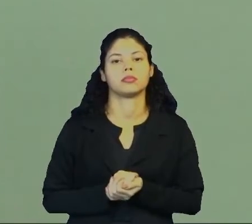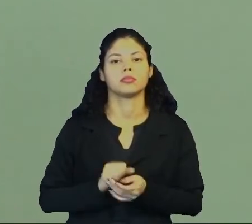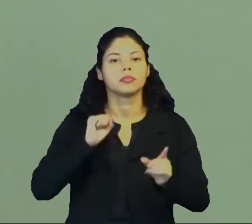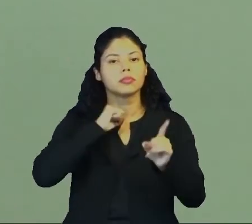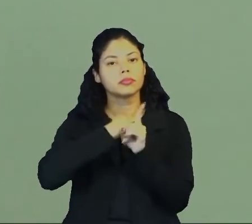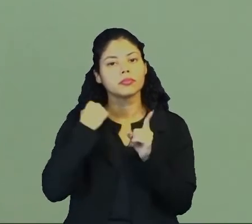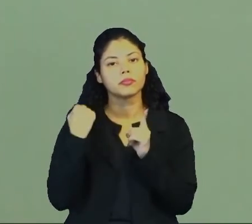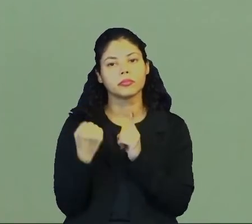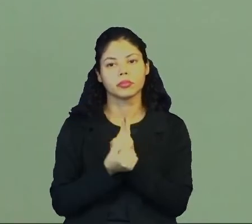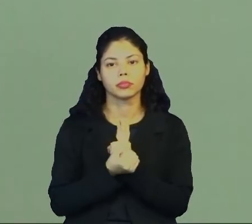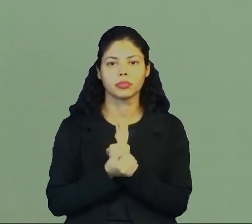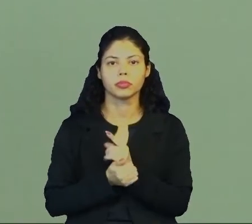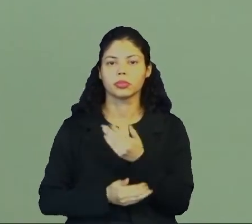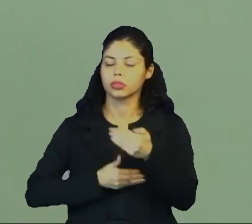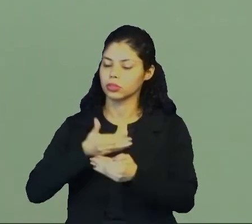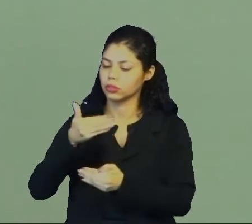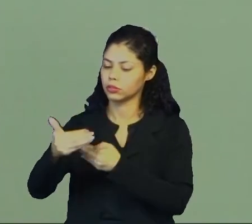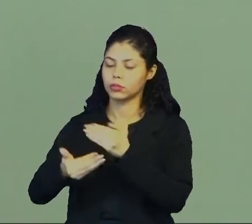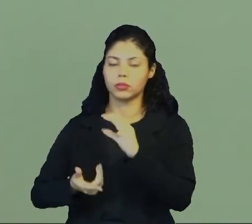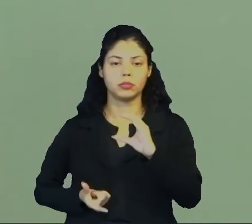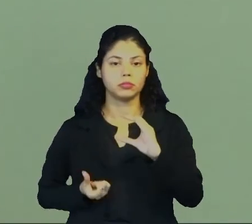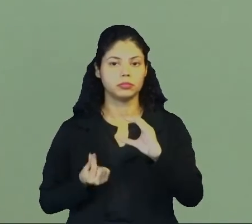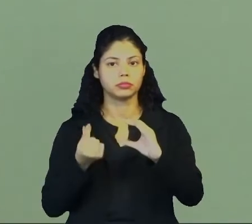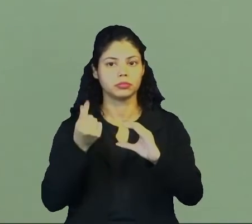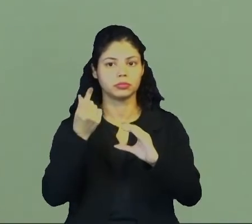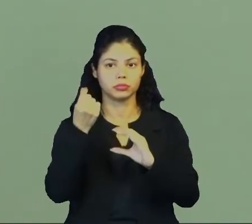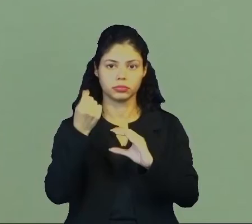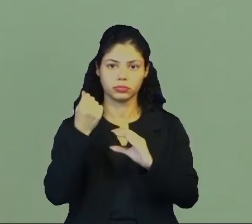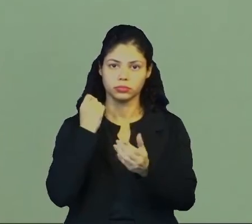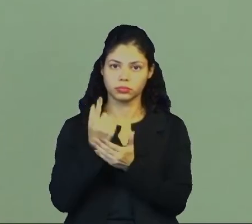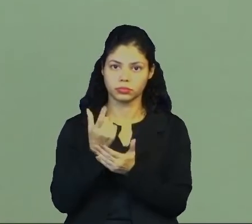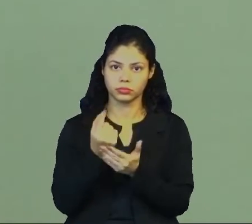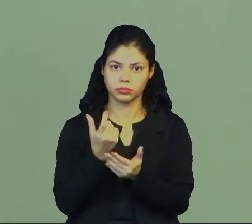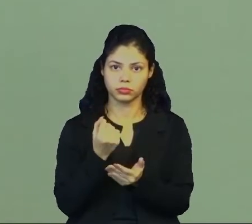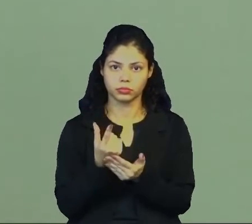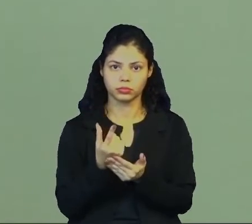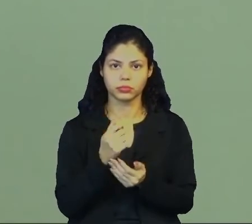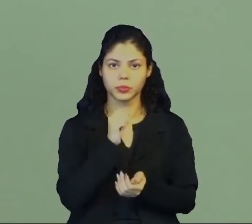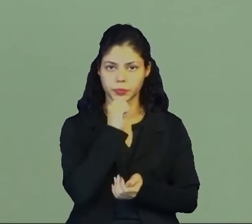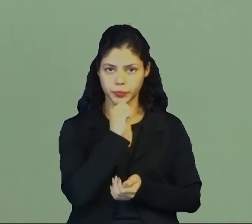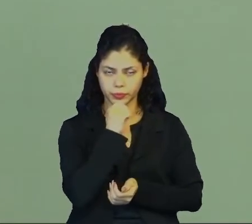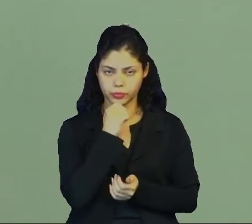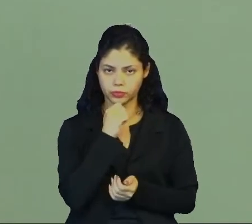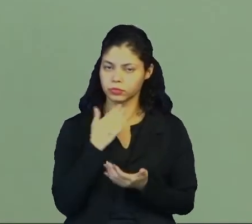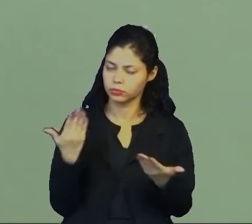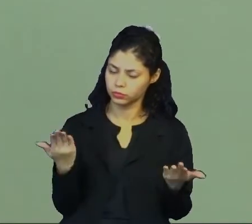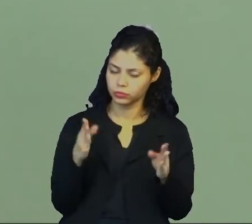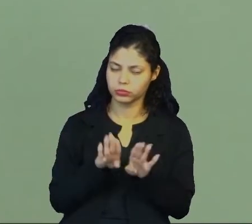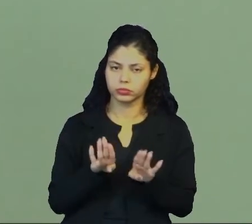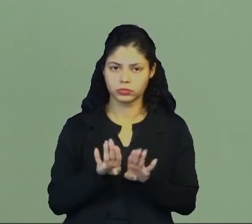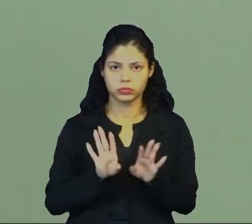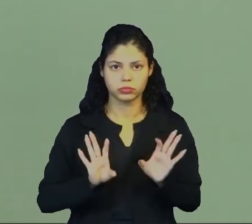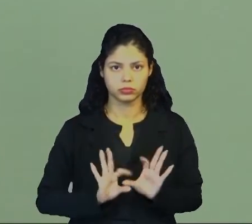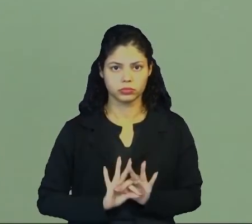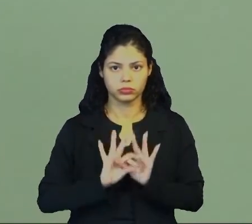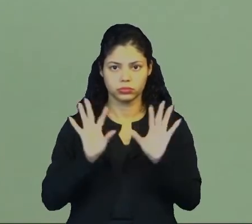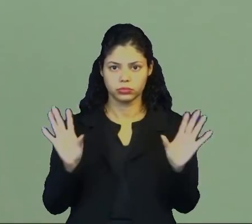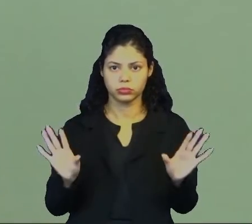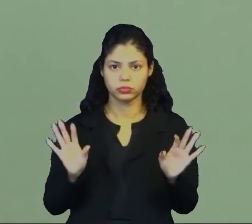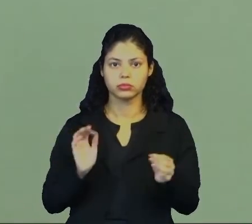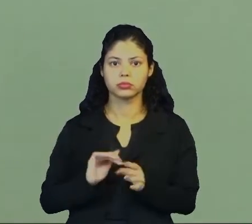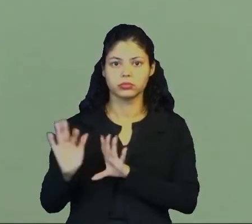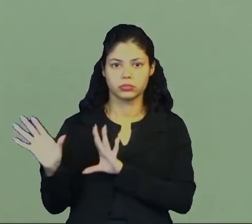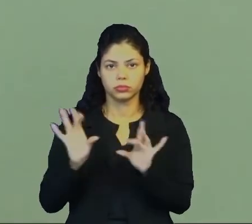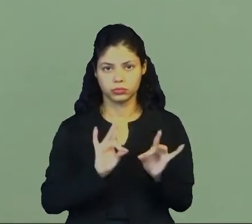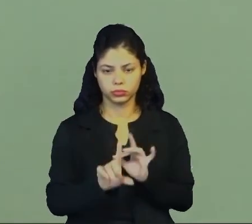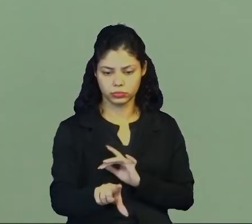nossa sociedade que evolui para um capitalismo de consumo, que também é uma forma de liberdade, que também